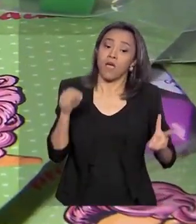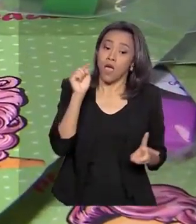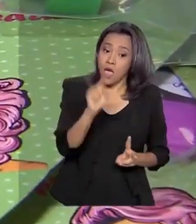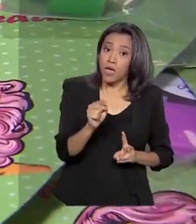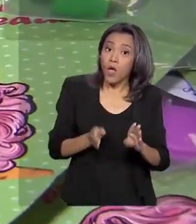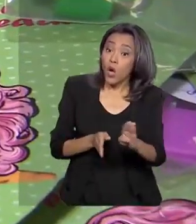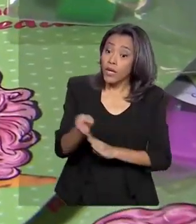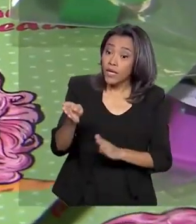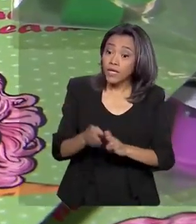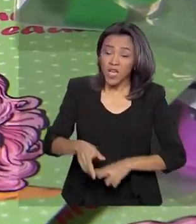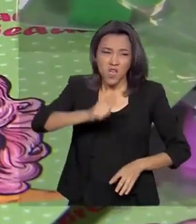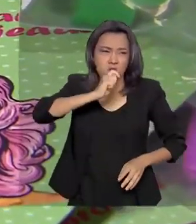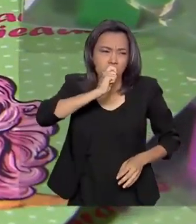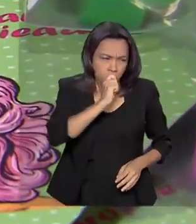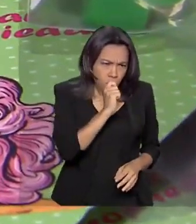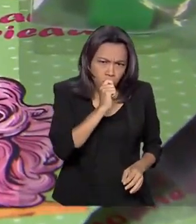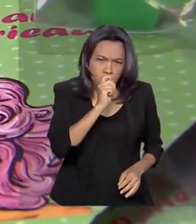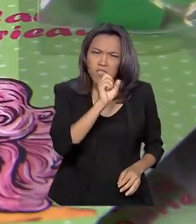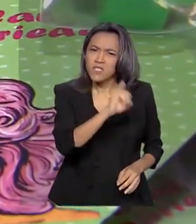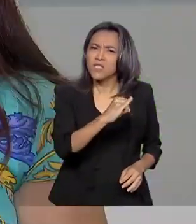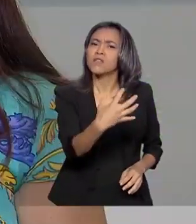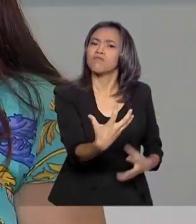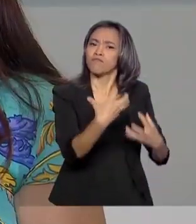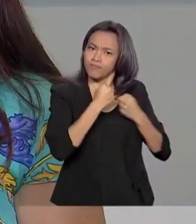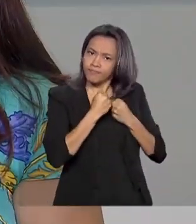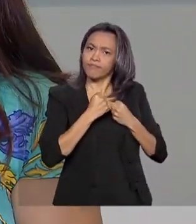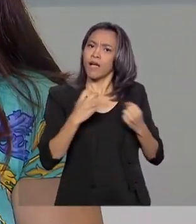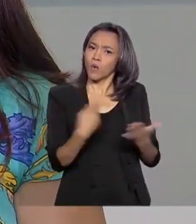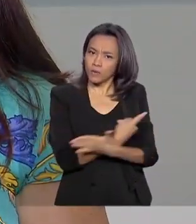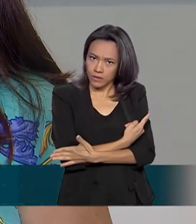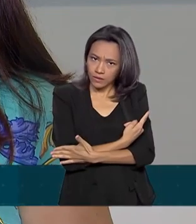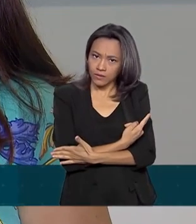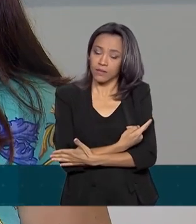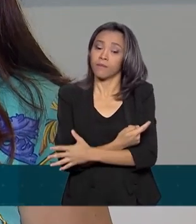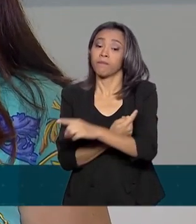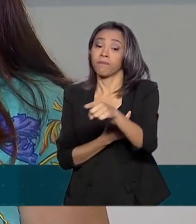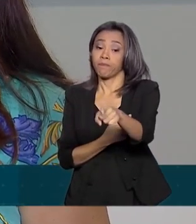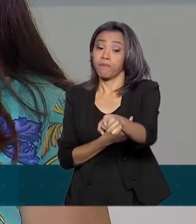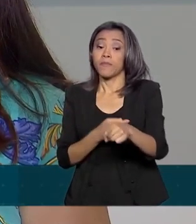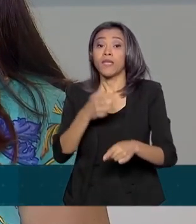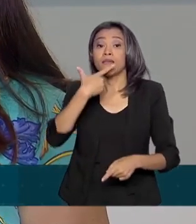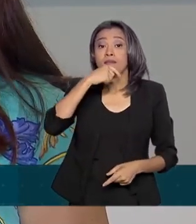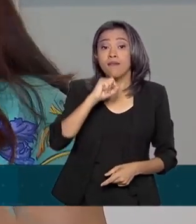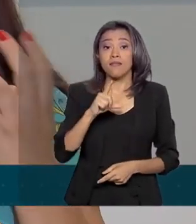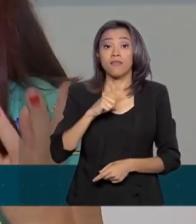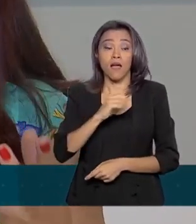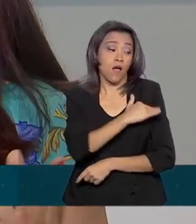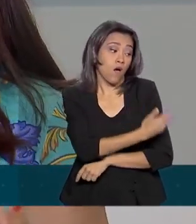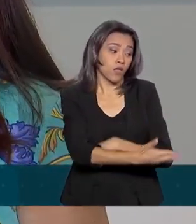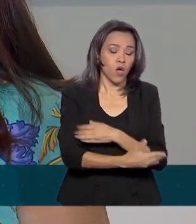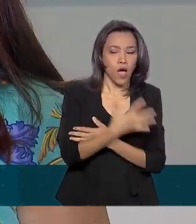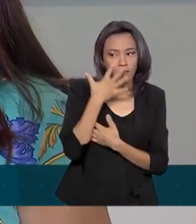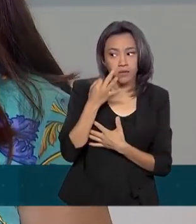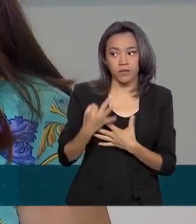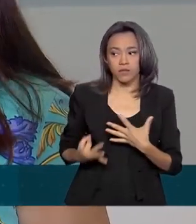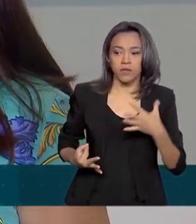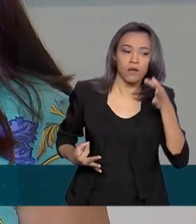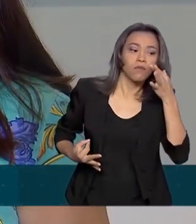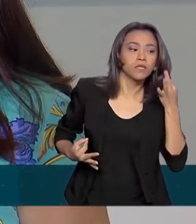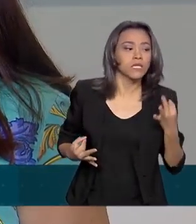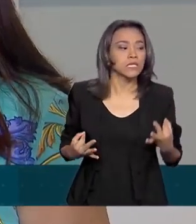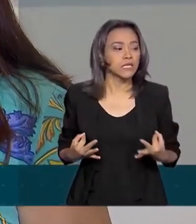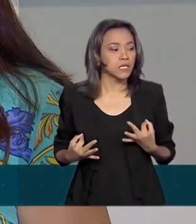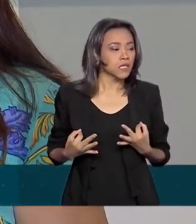é que elas façam barulho em caso de assédio. A ideia é que quem tiver ao seu redor preste atenção